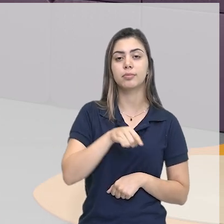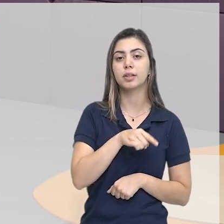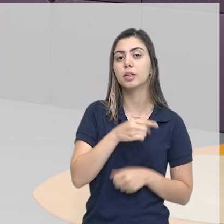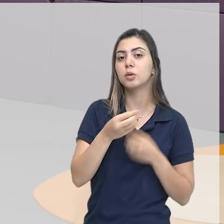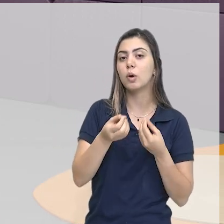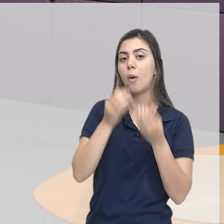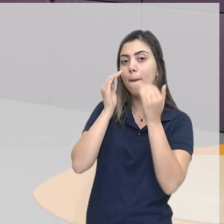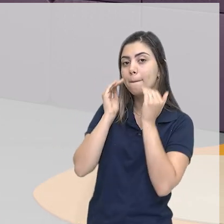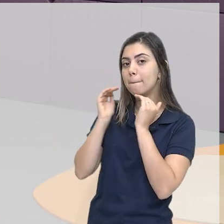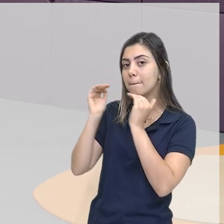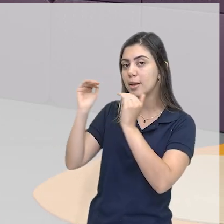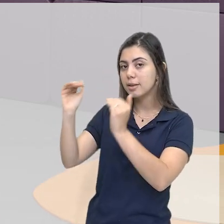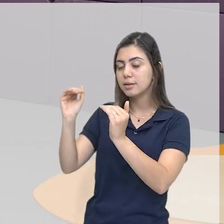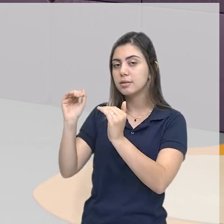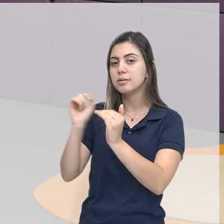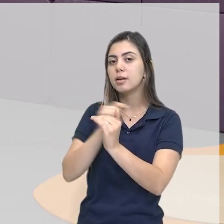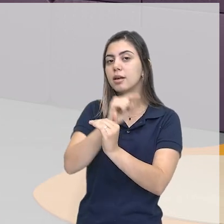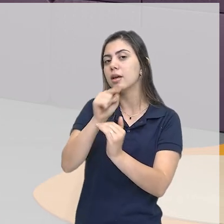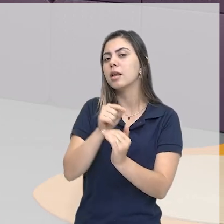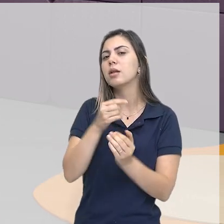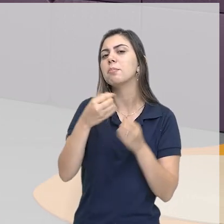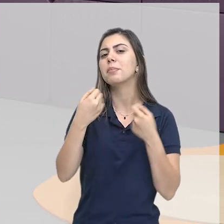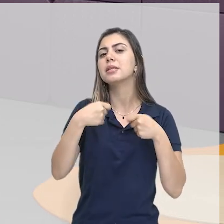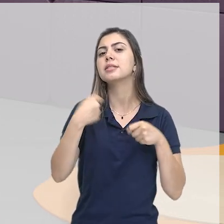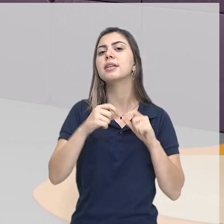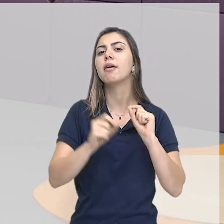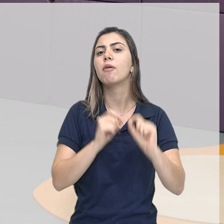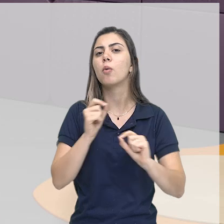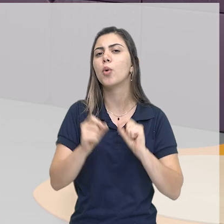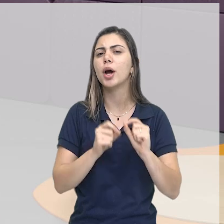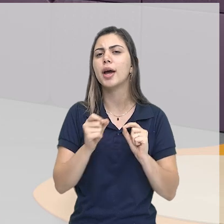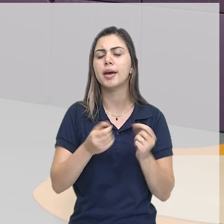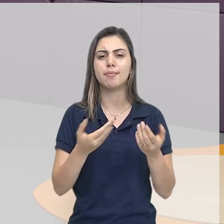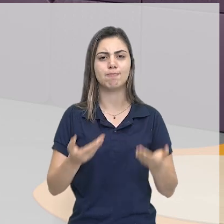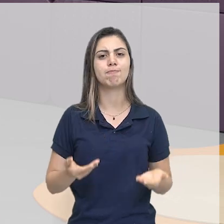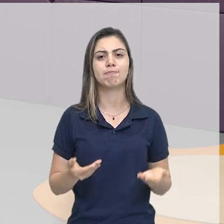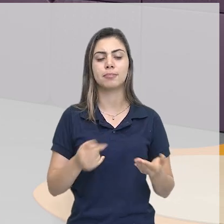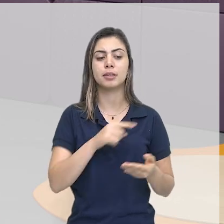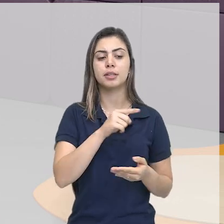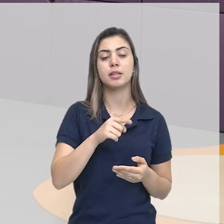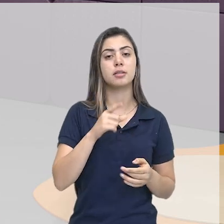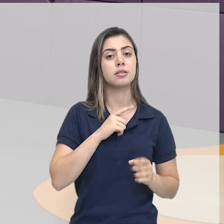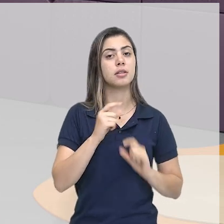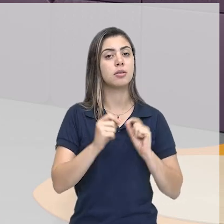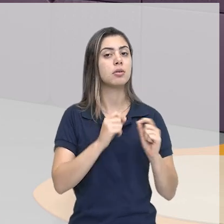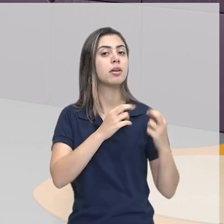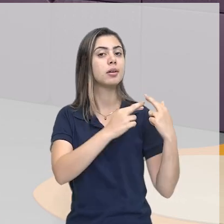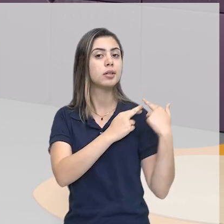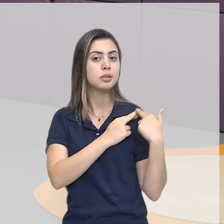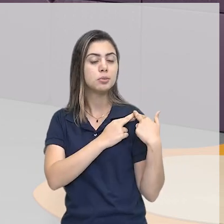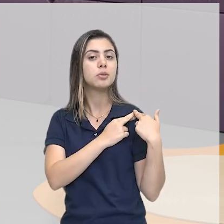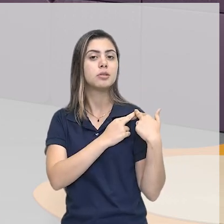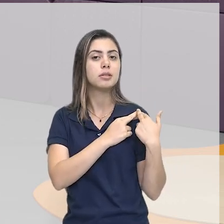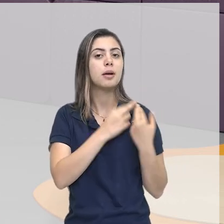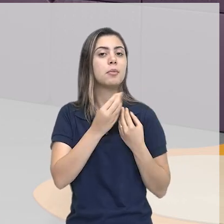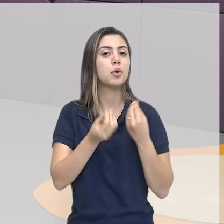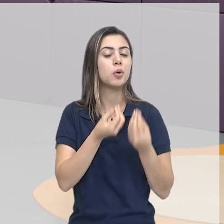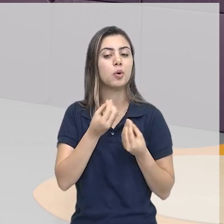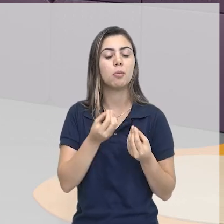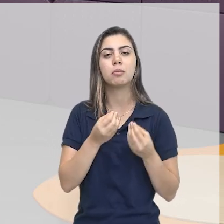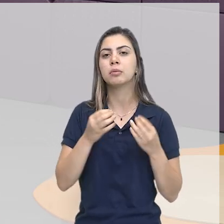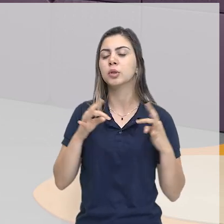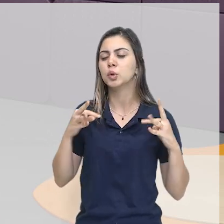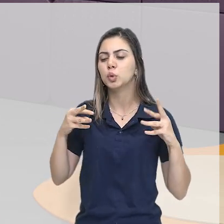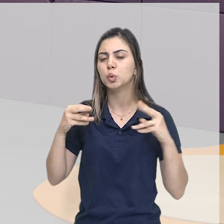né, os vassalos tinham como função e obrigação a manutenção